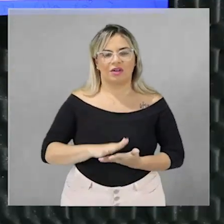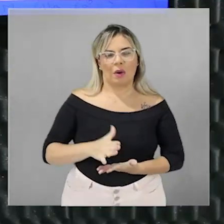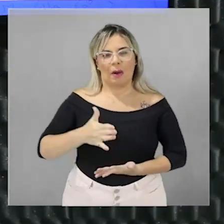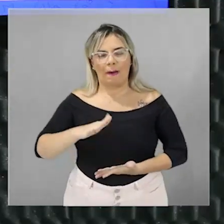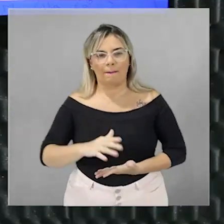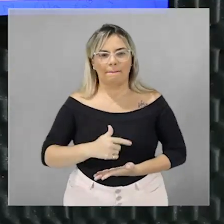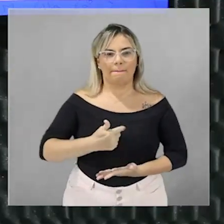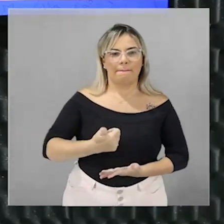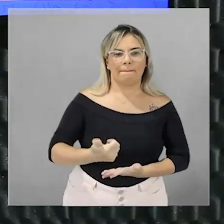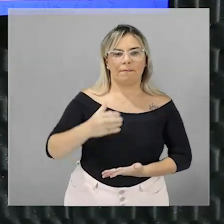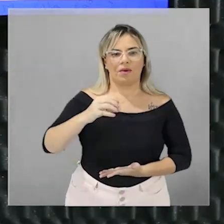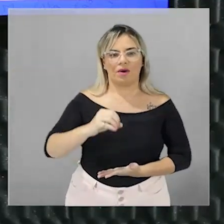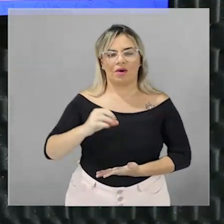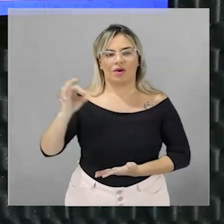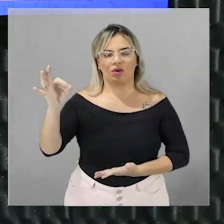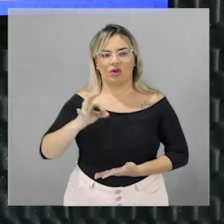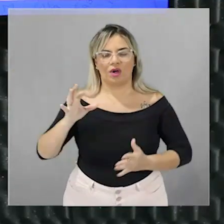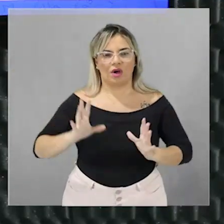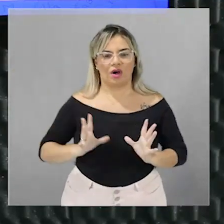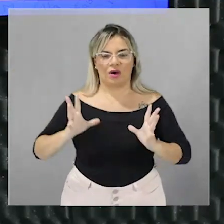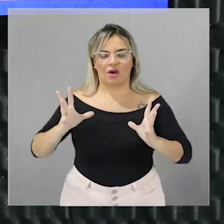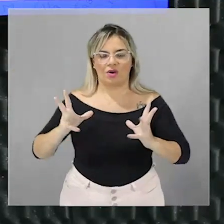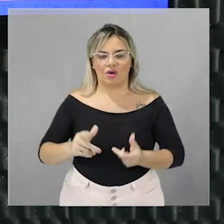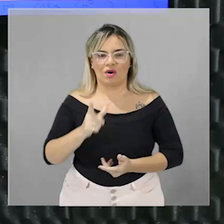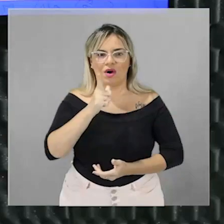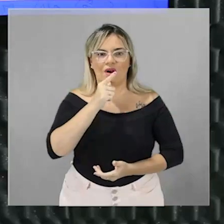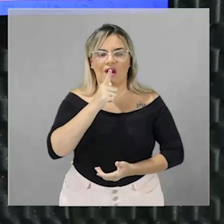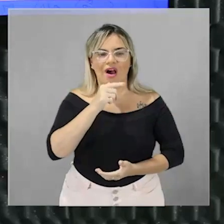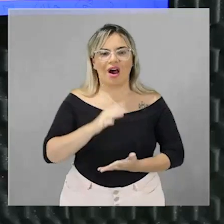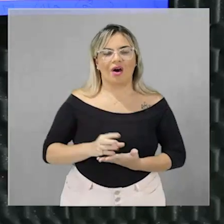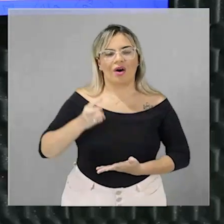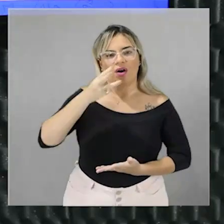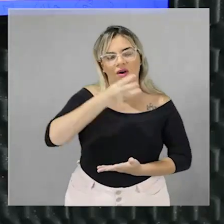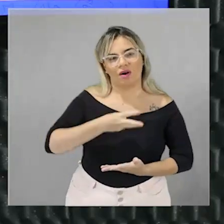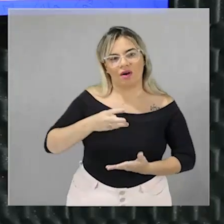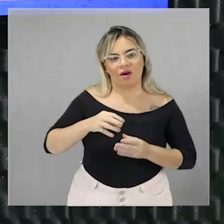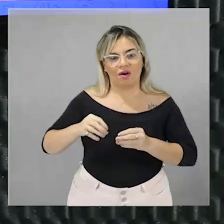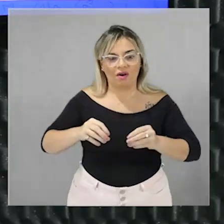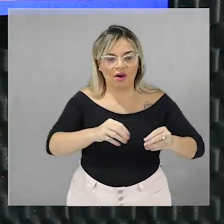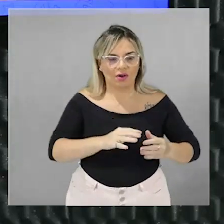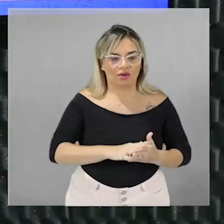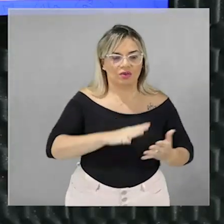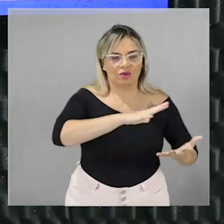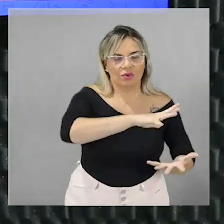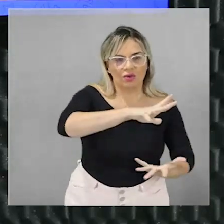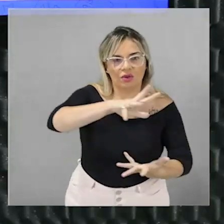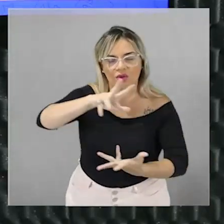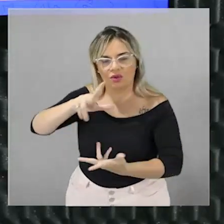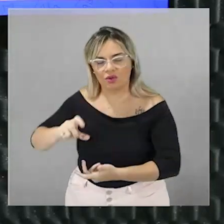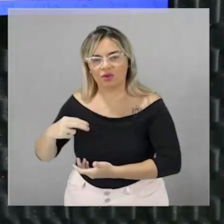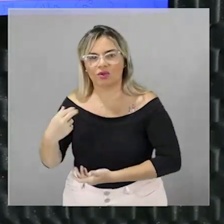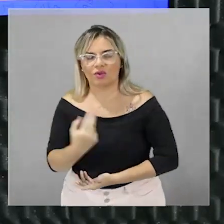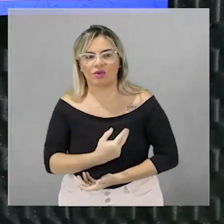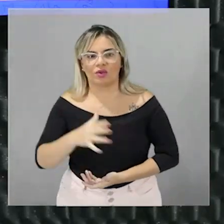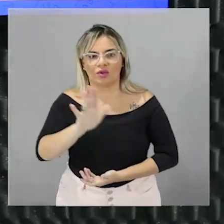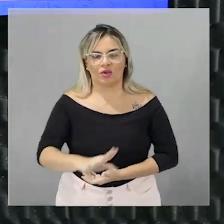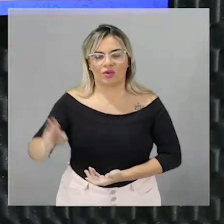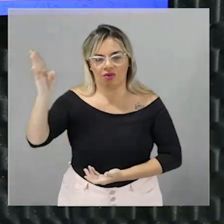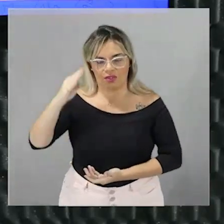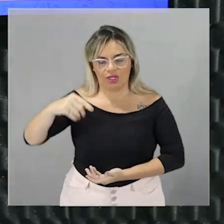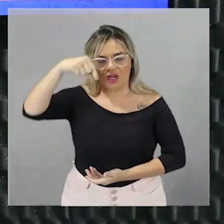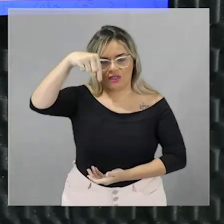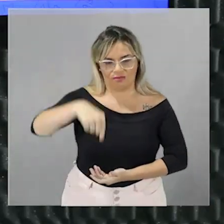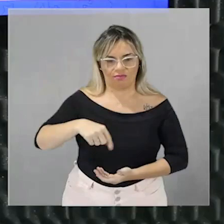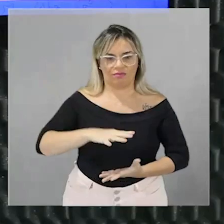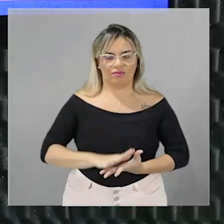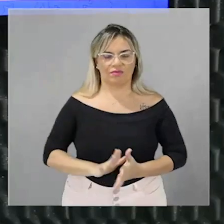torno de 10% de toda a água doce superficial do planeta. Tá? Tá aqui no nosso país, tá aqui no Brasil,